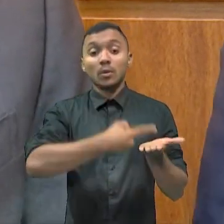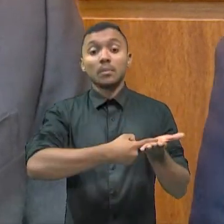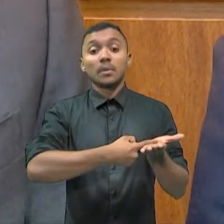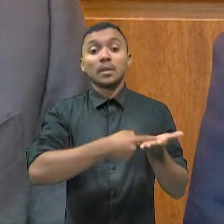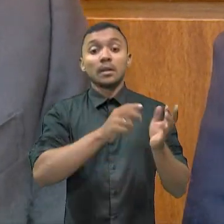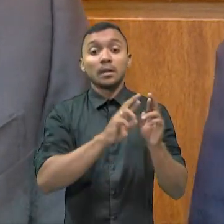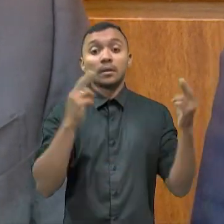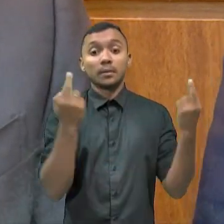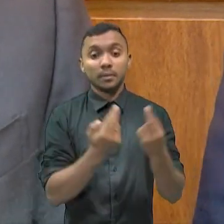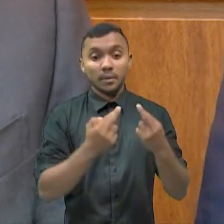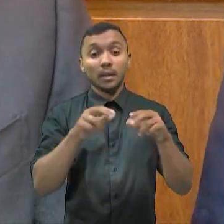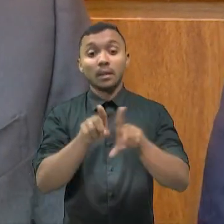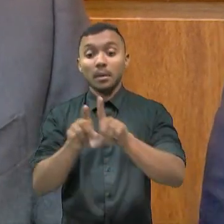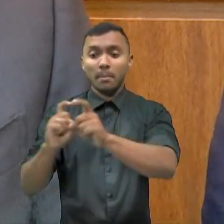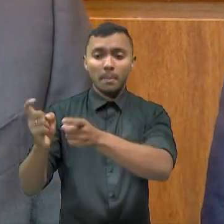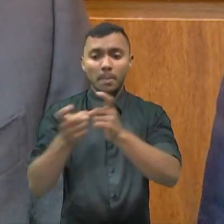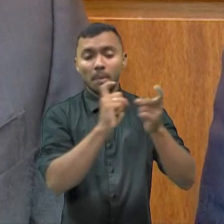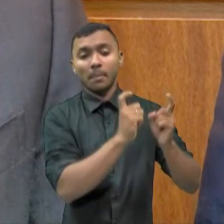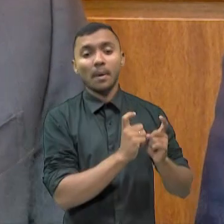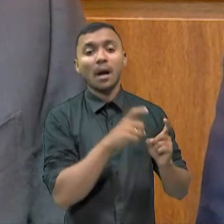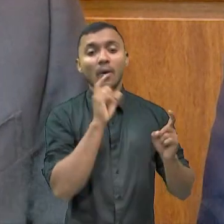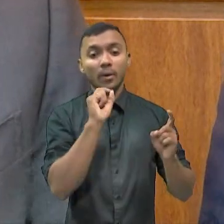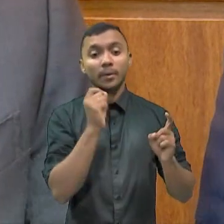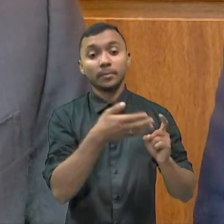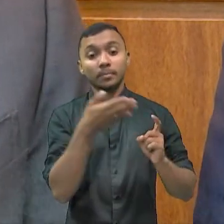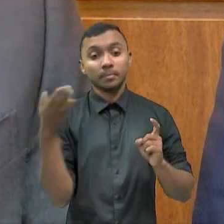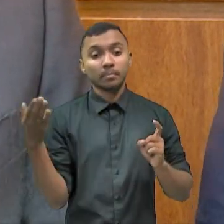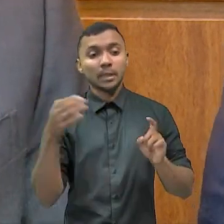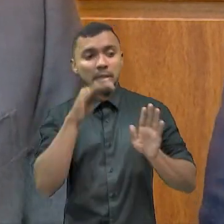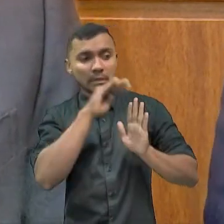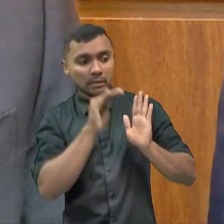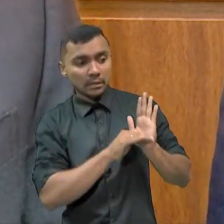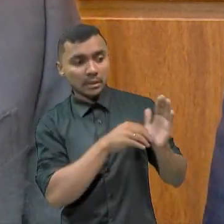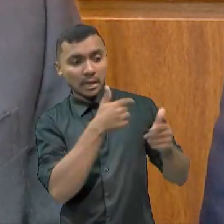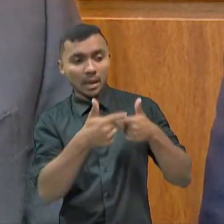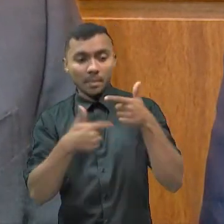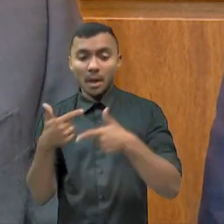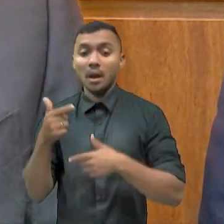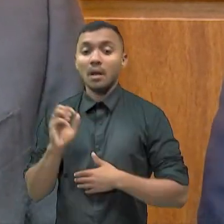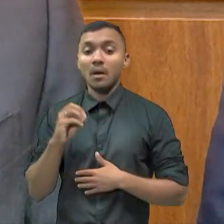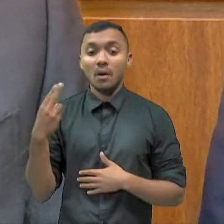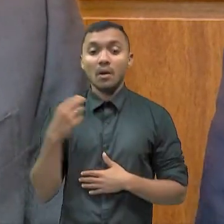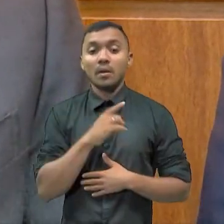um pouco sobre os nossos mandatos, sobre